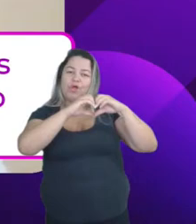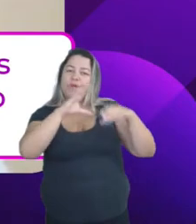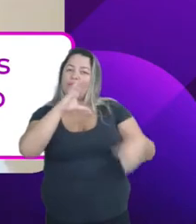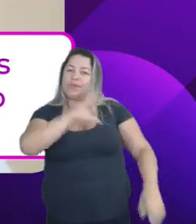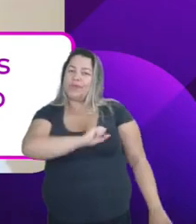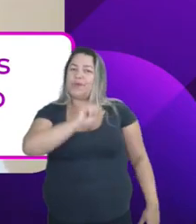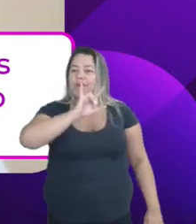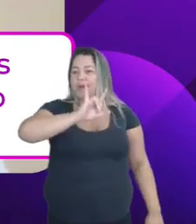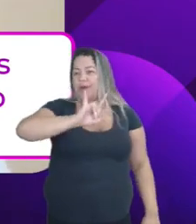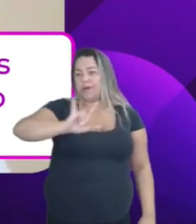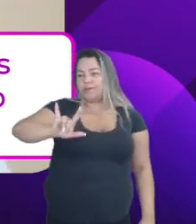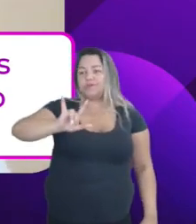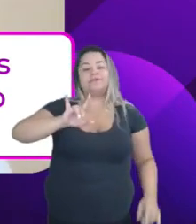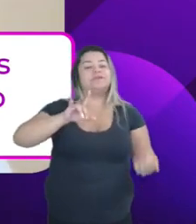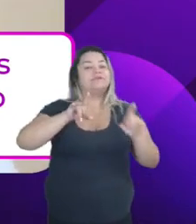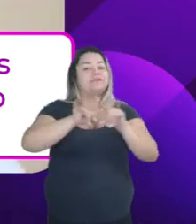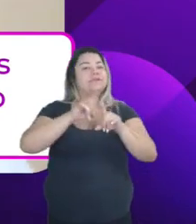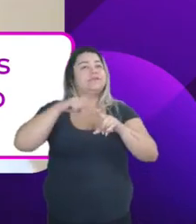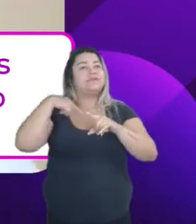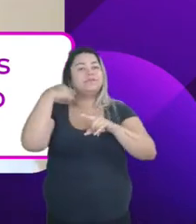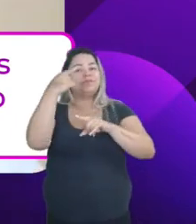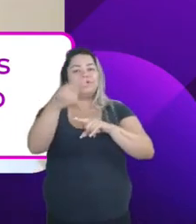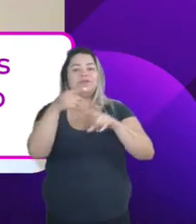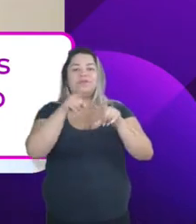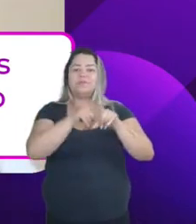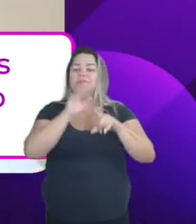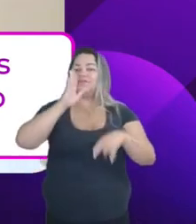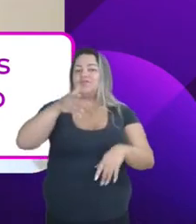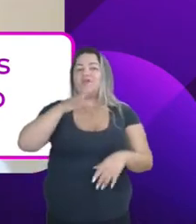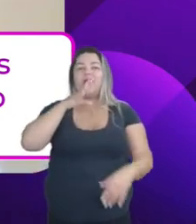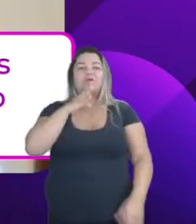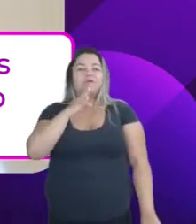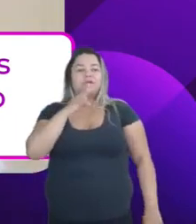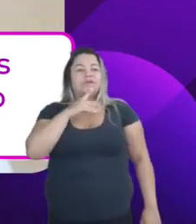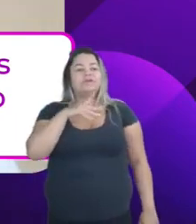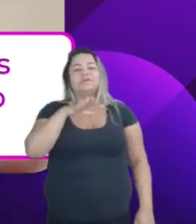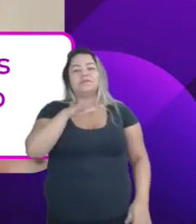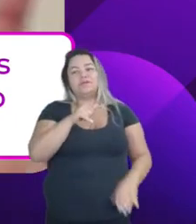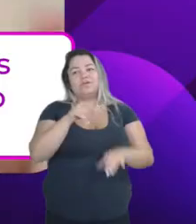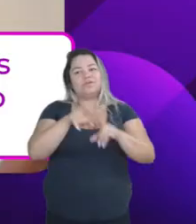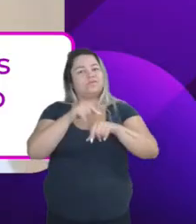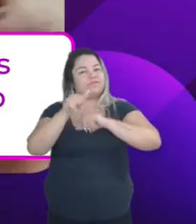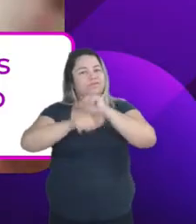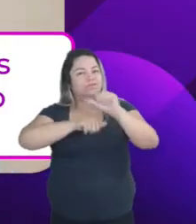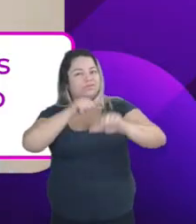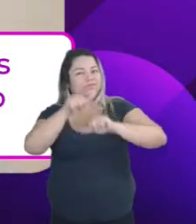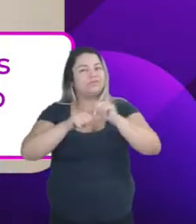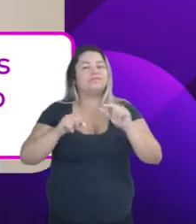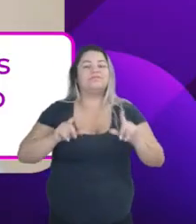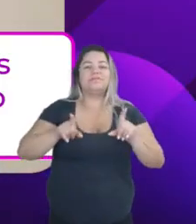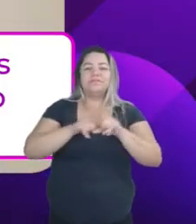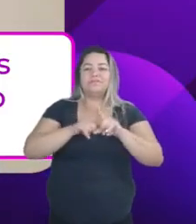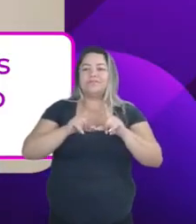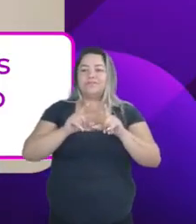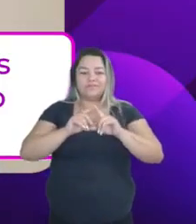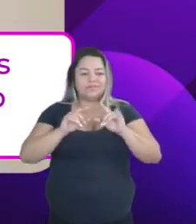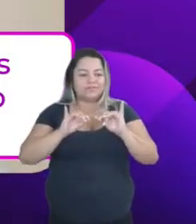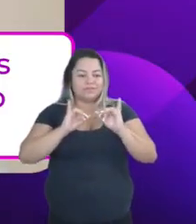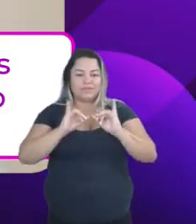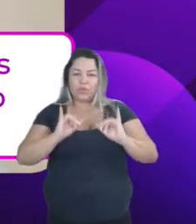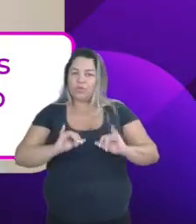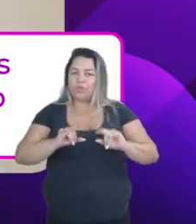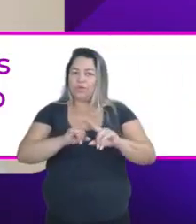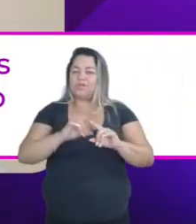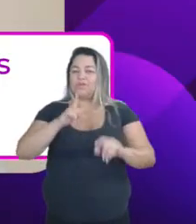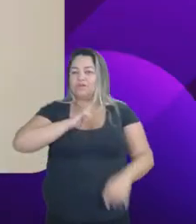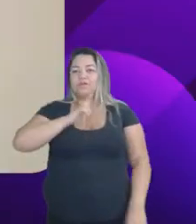amo. Depois de determinado momento em que ele já conhece mais você, que já te mudou e moldou ao que ele acredita que tem que